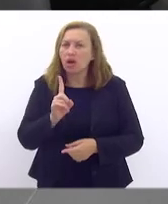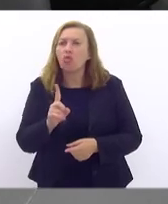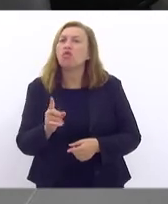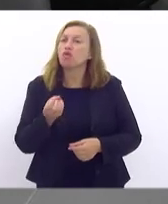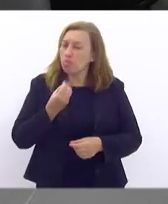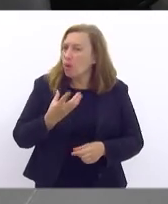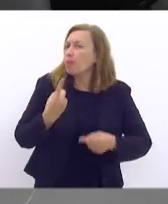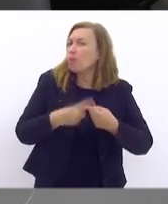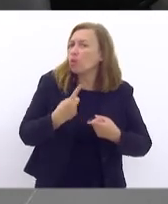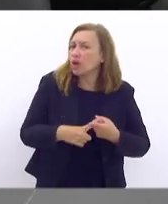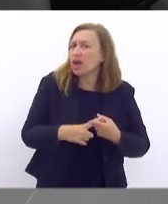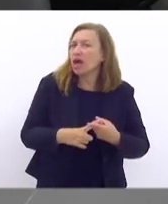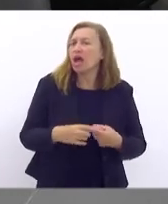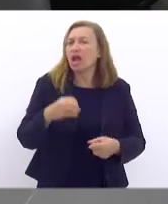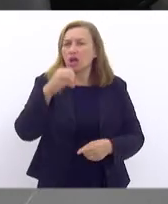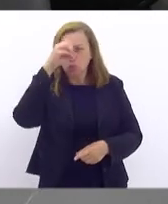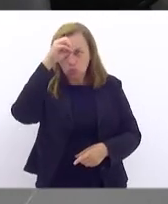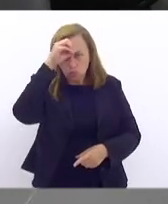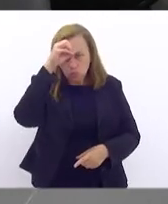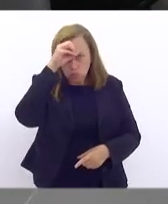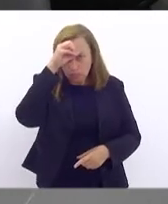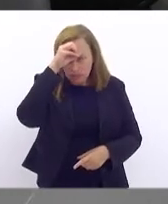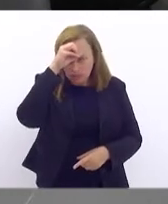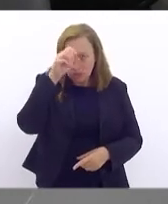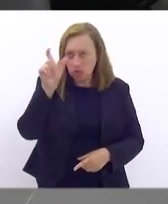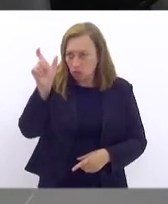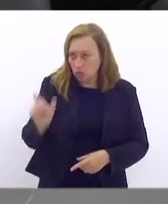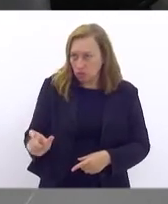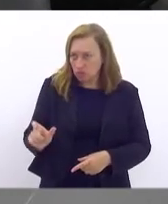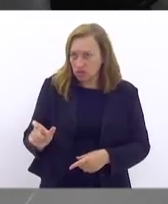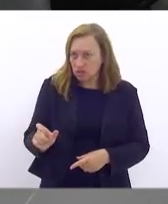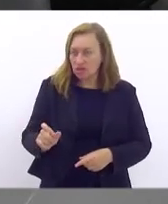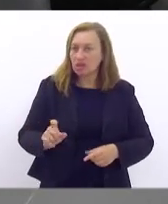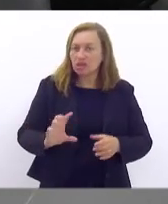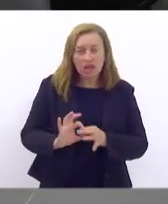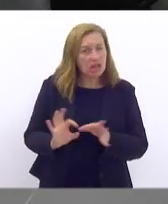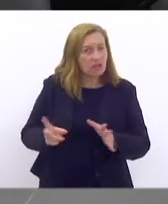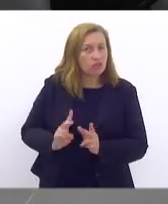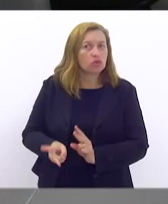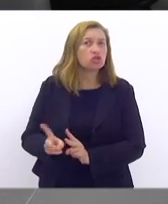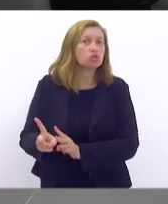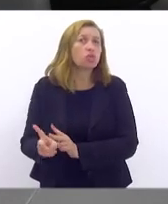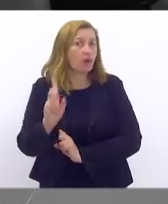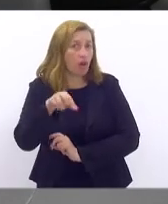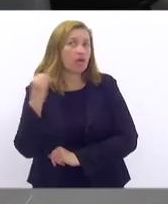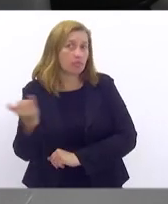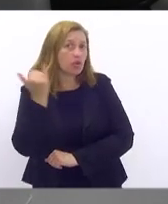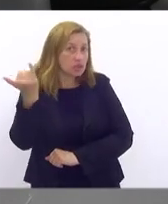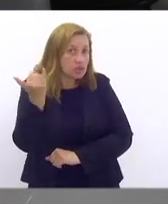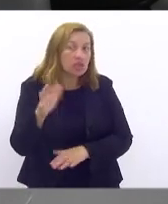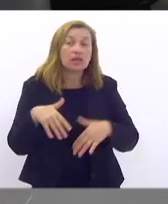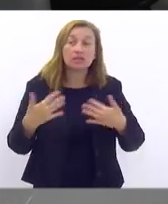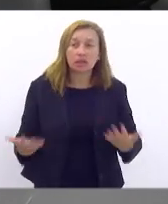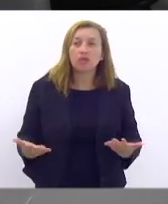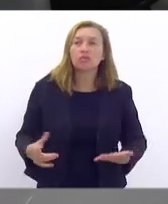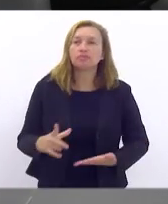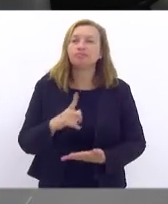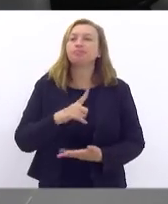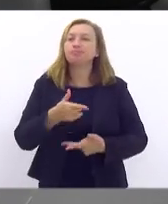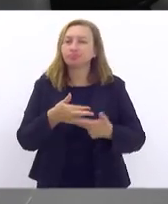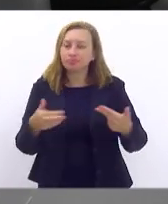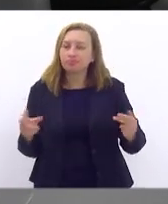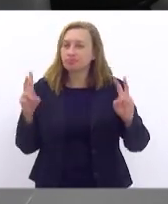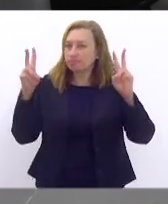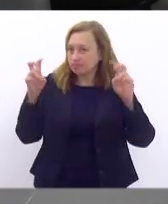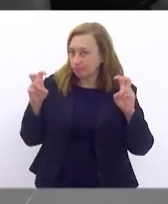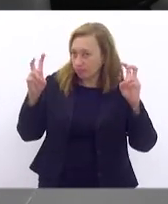porque ela inocentou uma pessoa, né? E é muito importante. Então, a gente tem vários